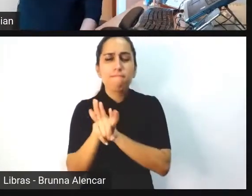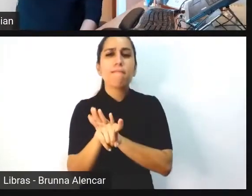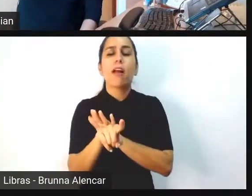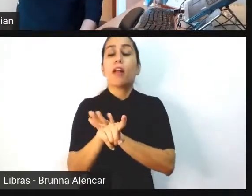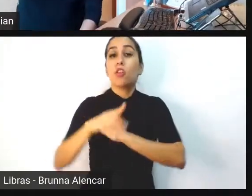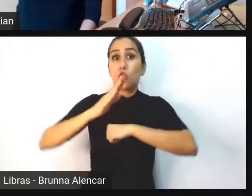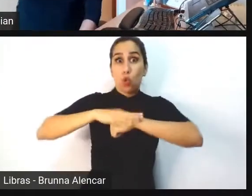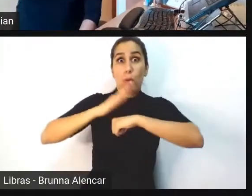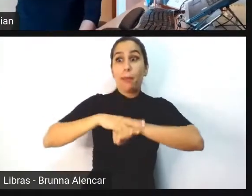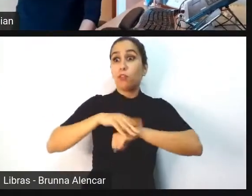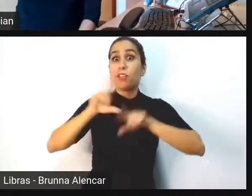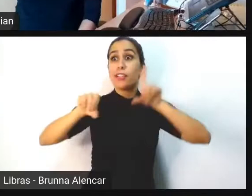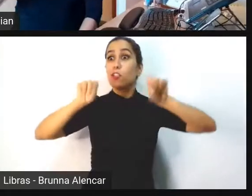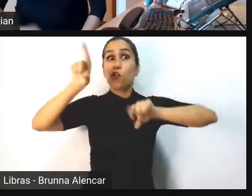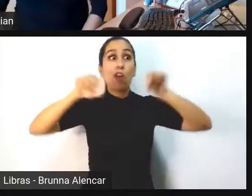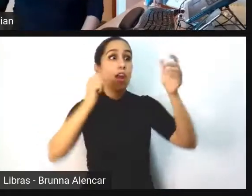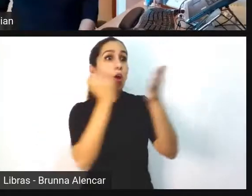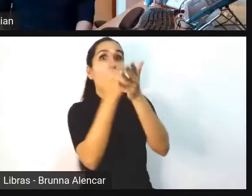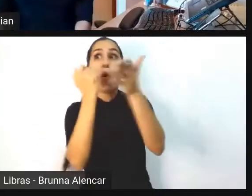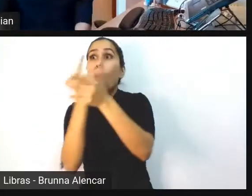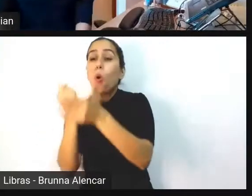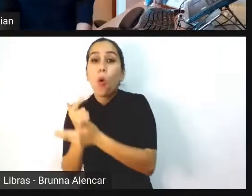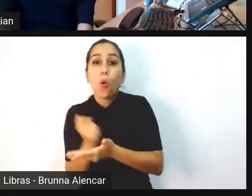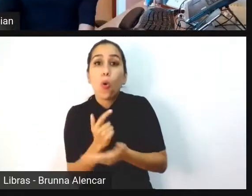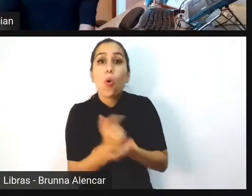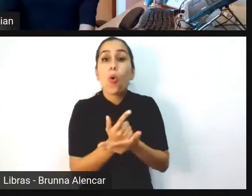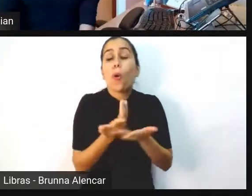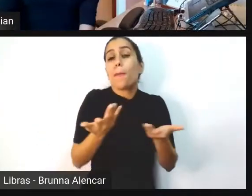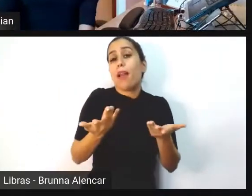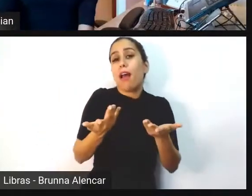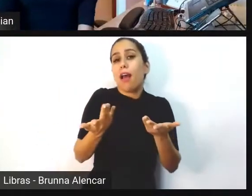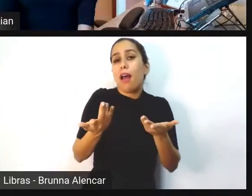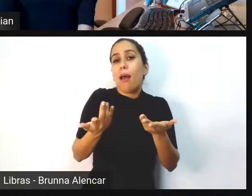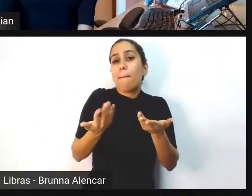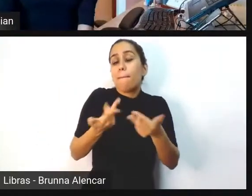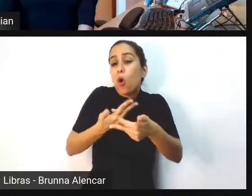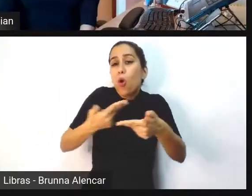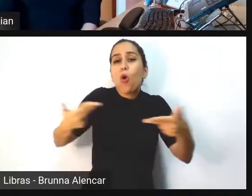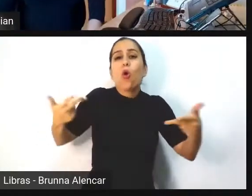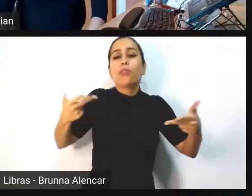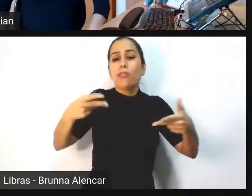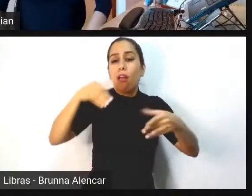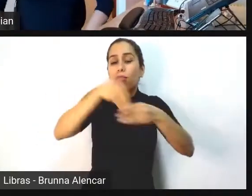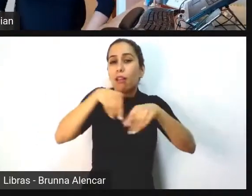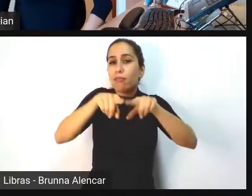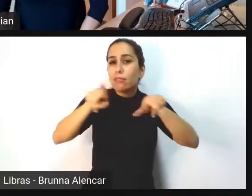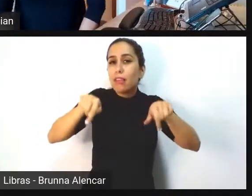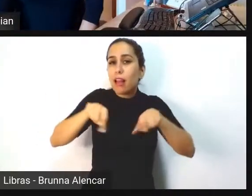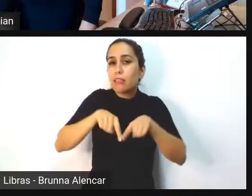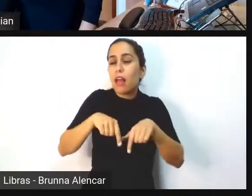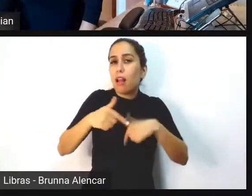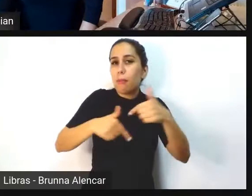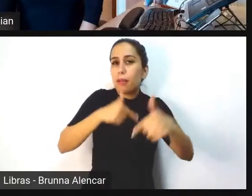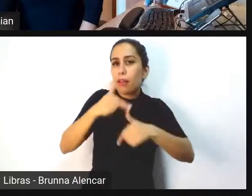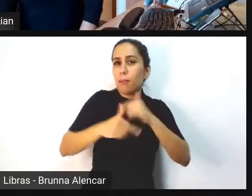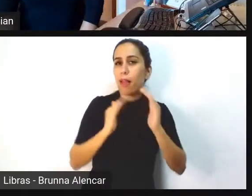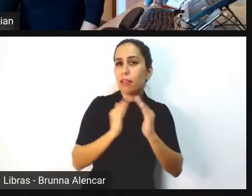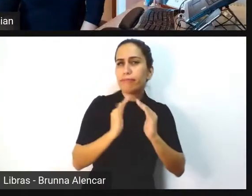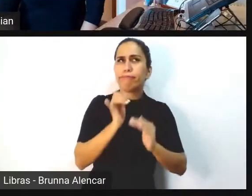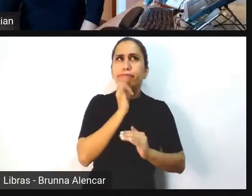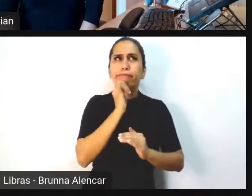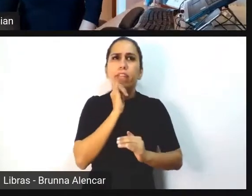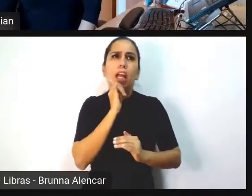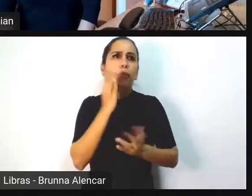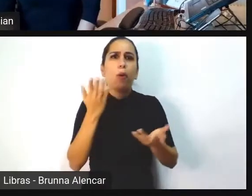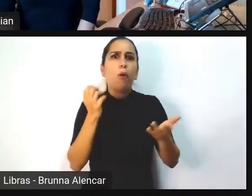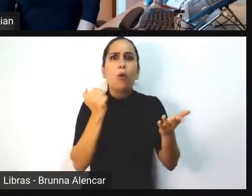escolher o mobiliário para um trabalho domiciliar, né, para um trabalho remoto. Então, a hora de escolher uma cadeira